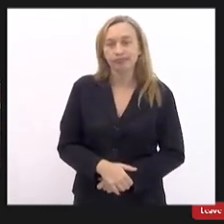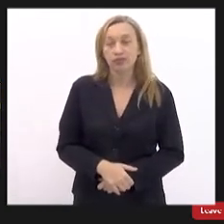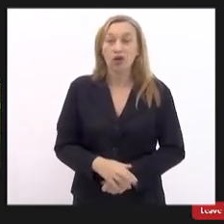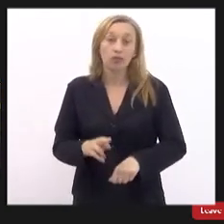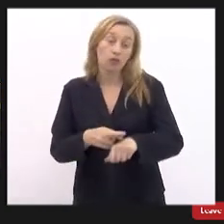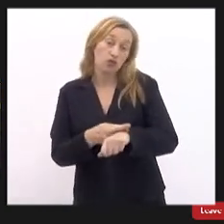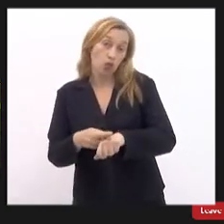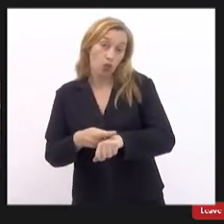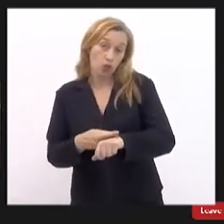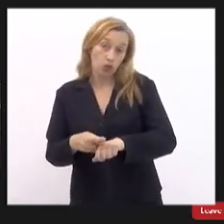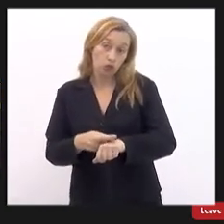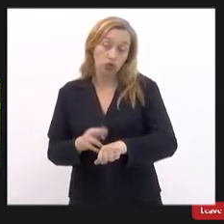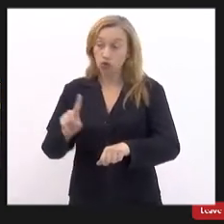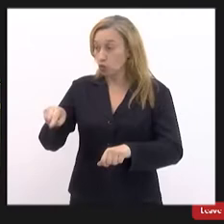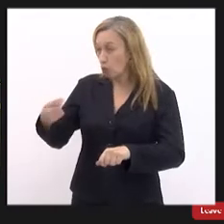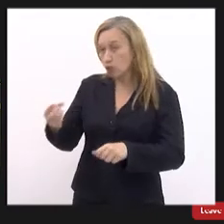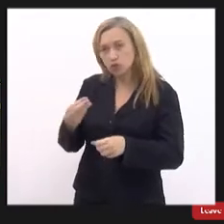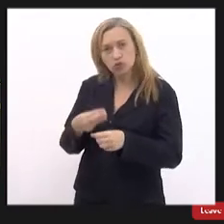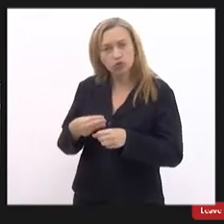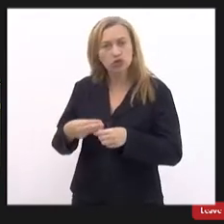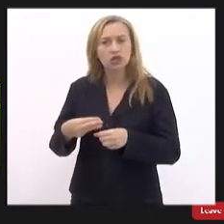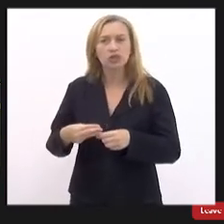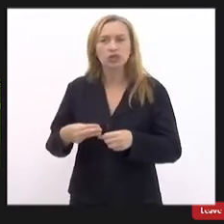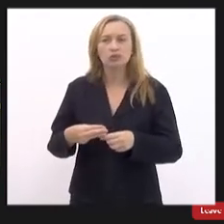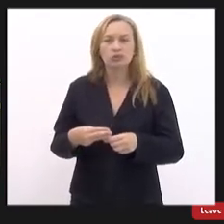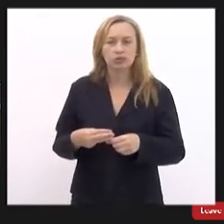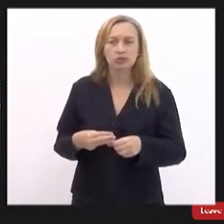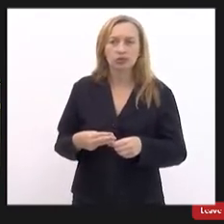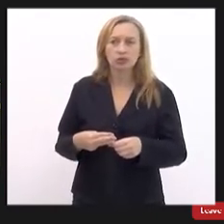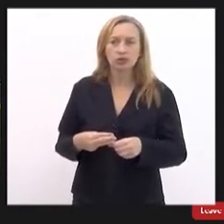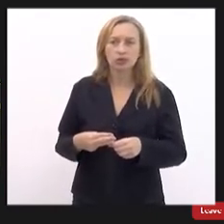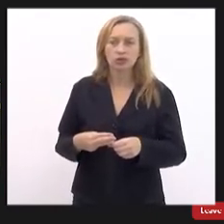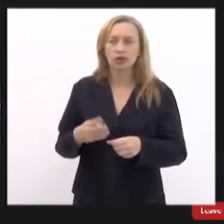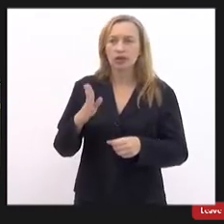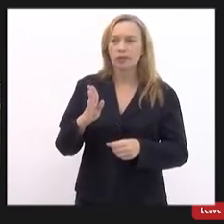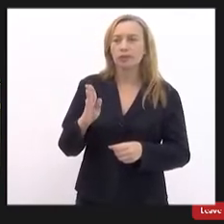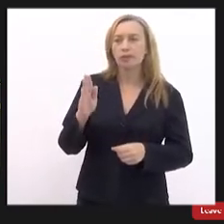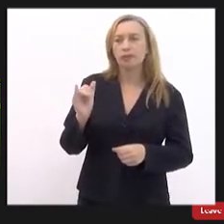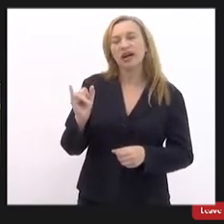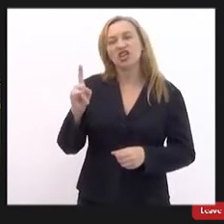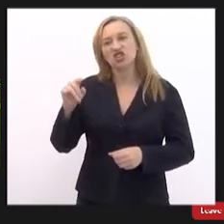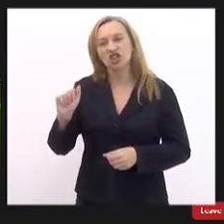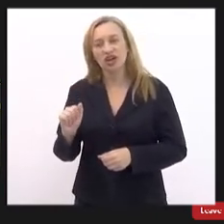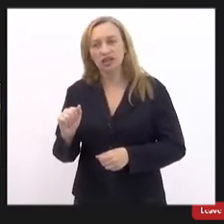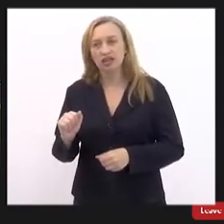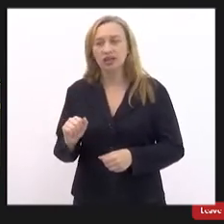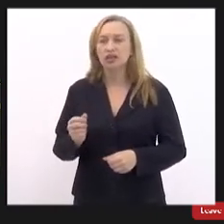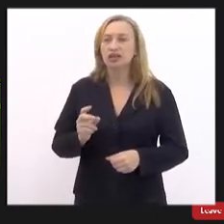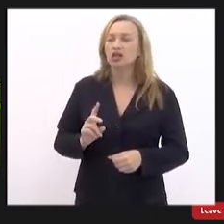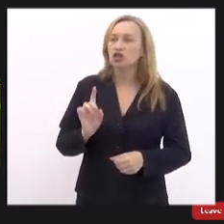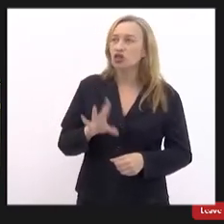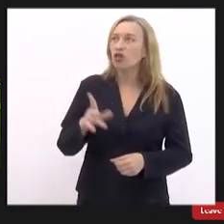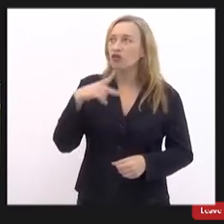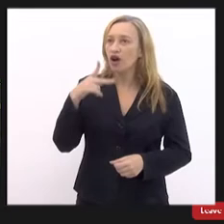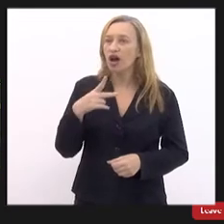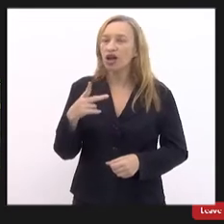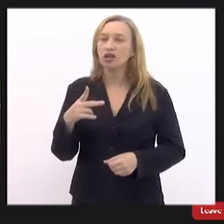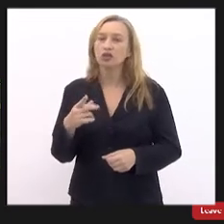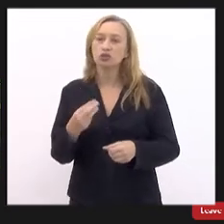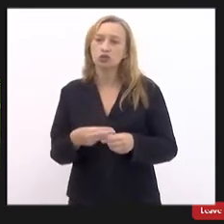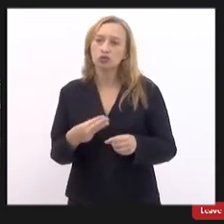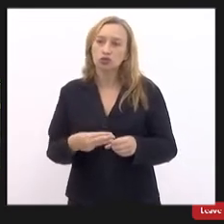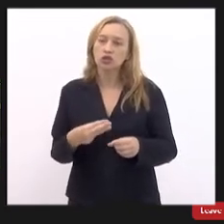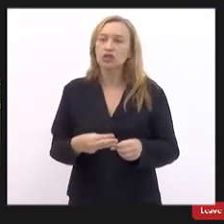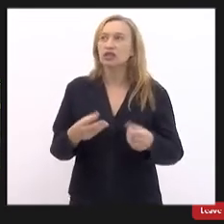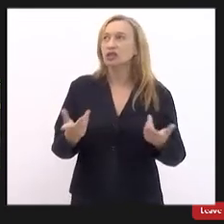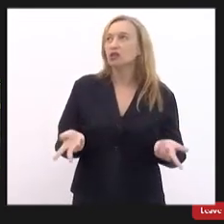Belford Roxo, como outros municípios da Baixada, que sempre só se falam dos nossos municípios em questão